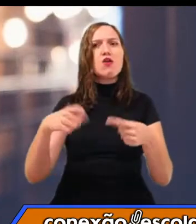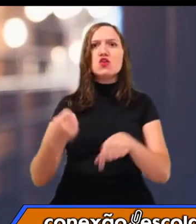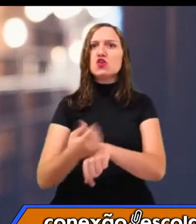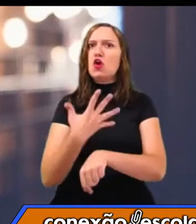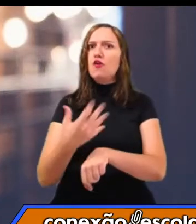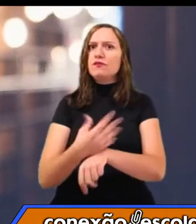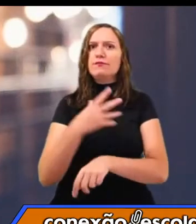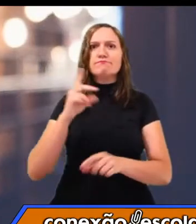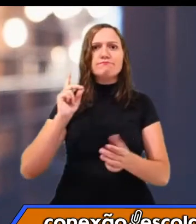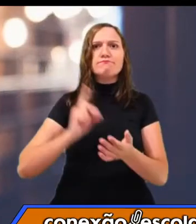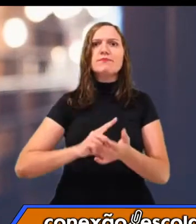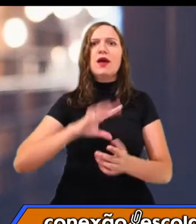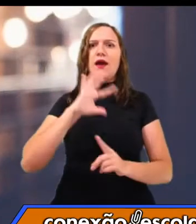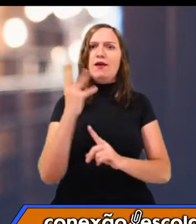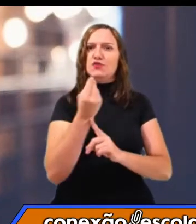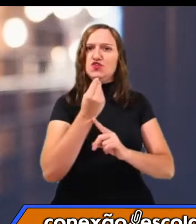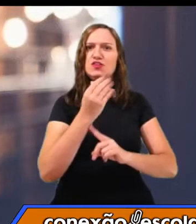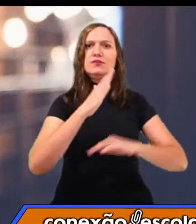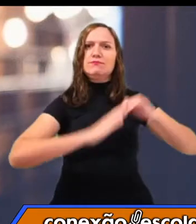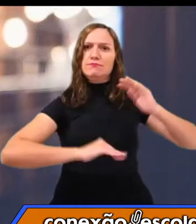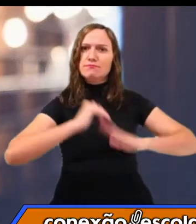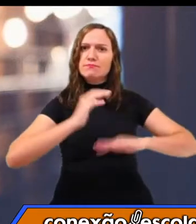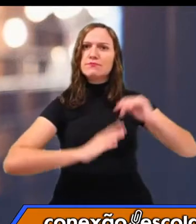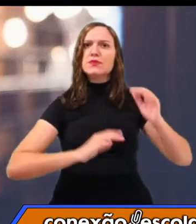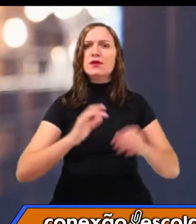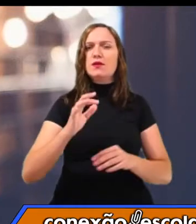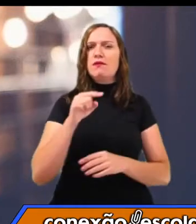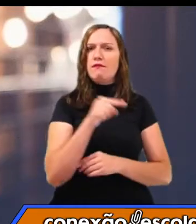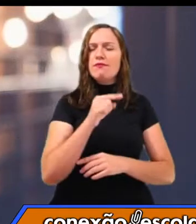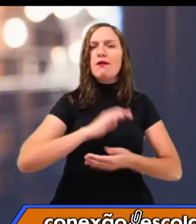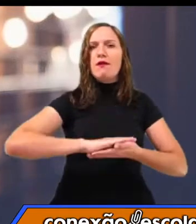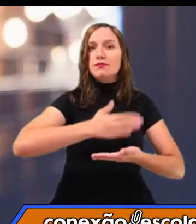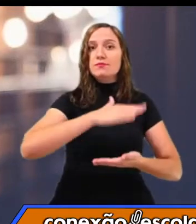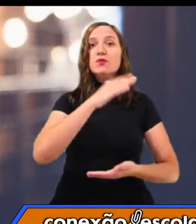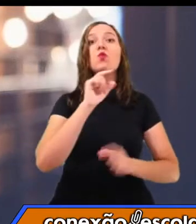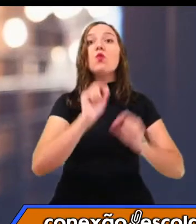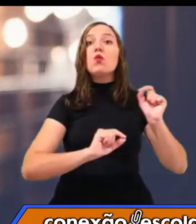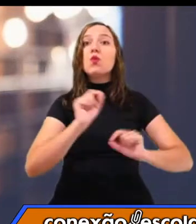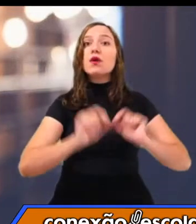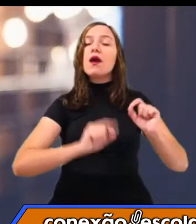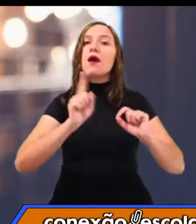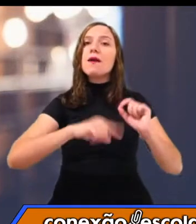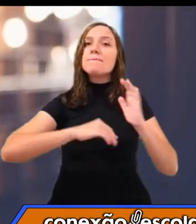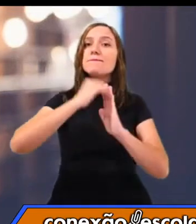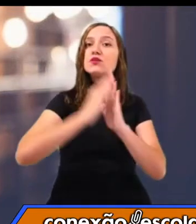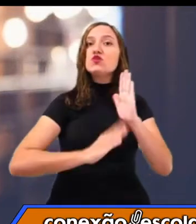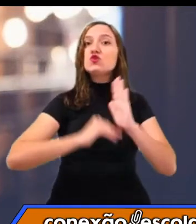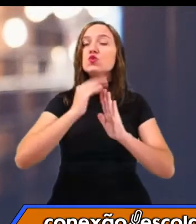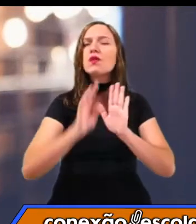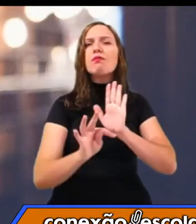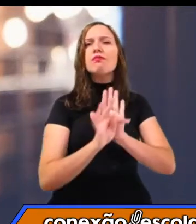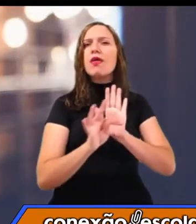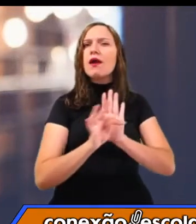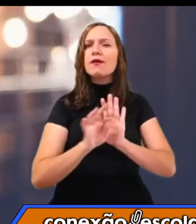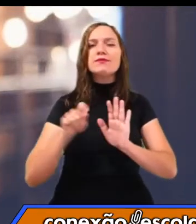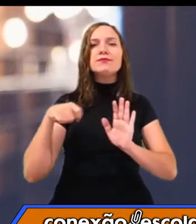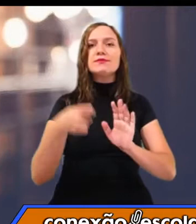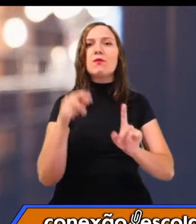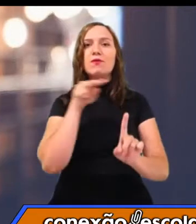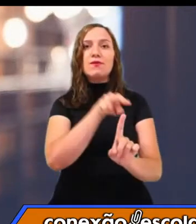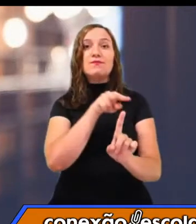pelos artistas renascentistas foi na pintura, o desenvolvimento de uma técnica chamada de